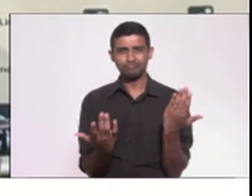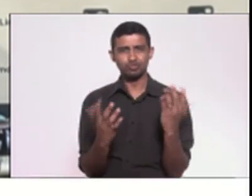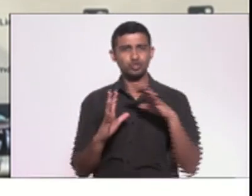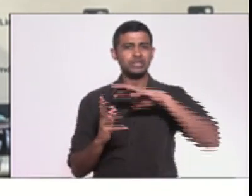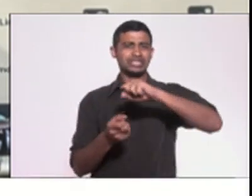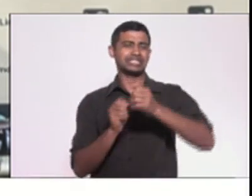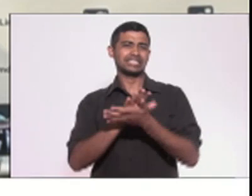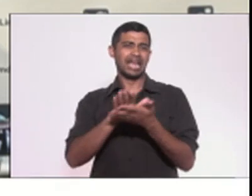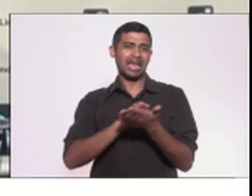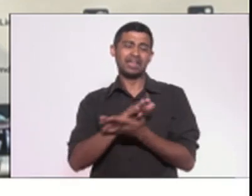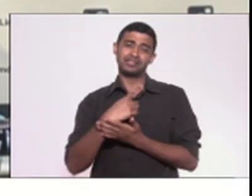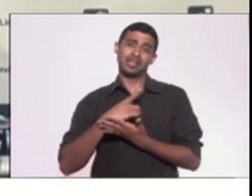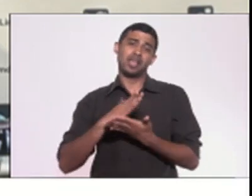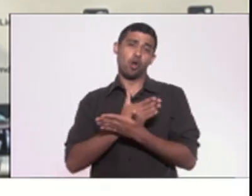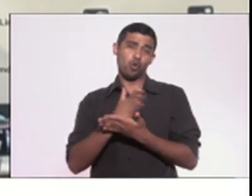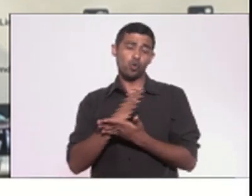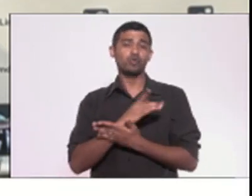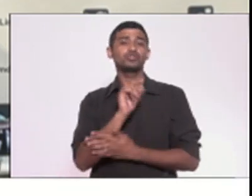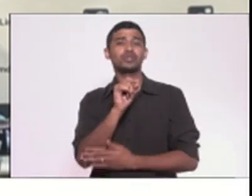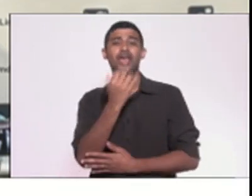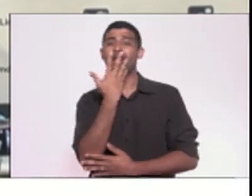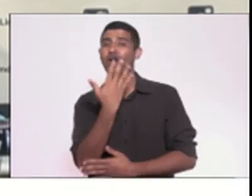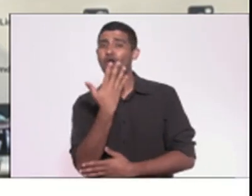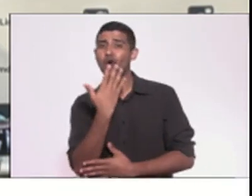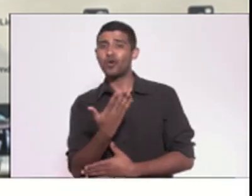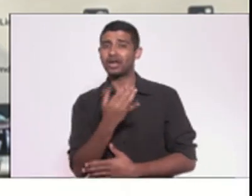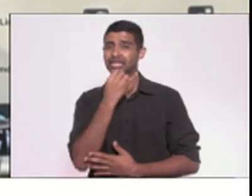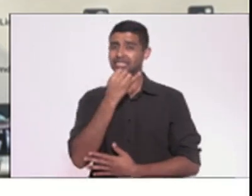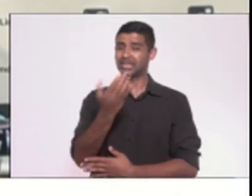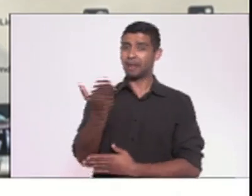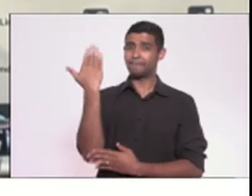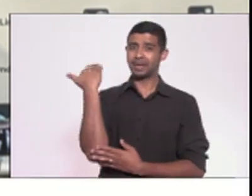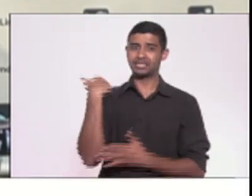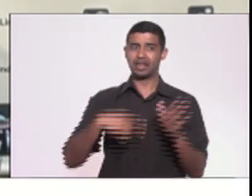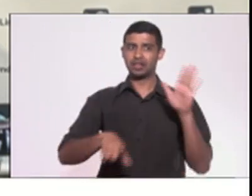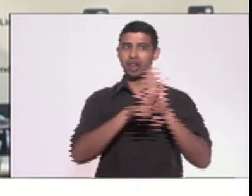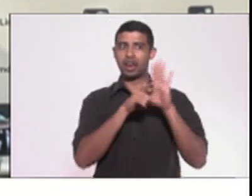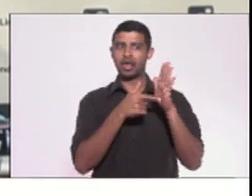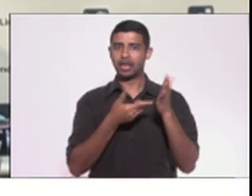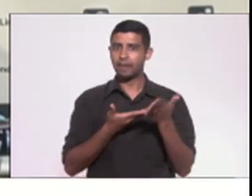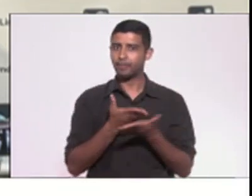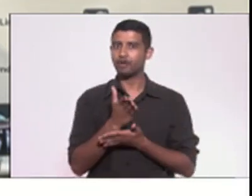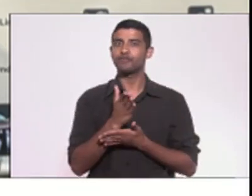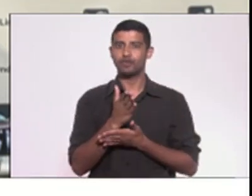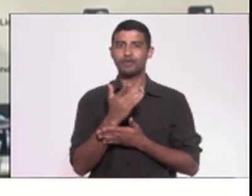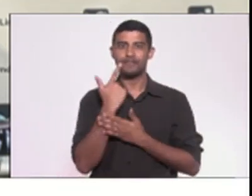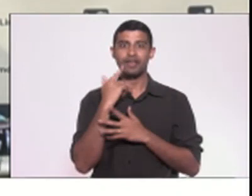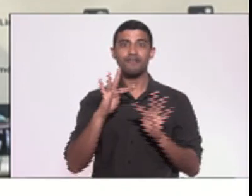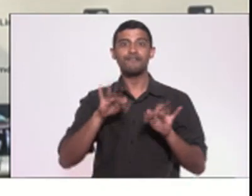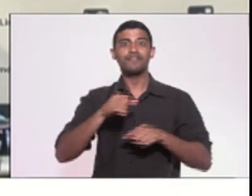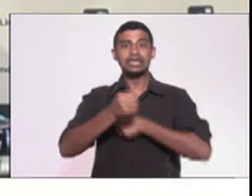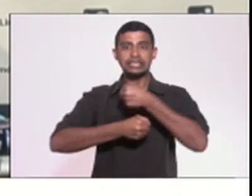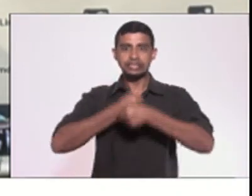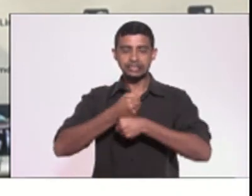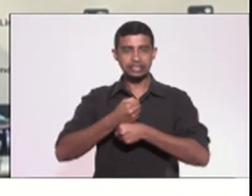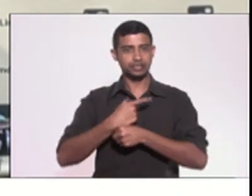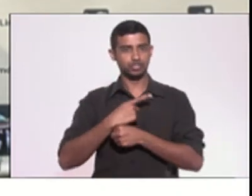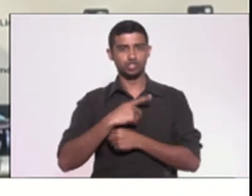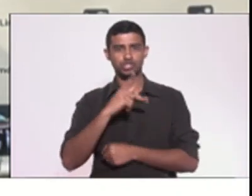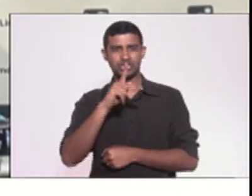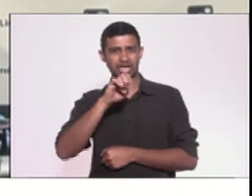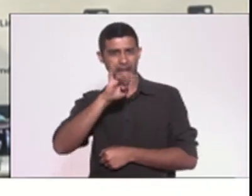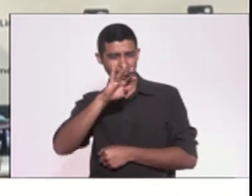devido a cores, né, na época que essa lei foi aprovada, o problema era no final do ano, aquelas PET